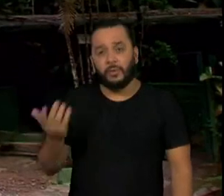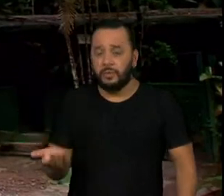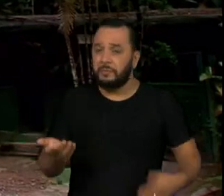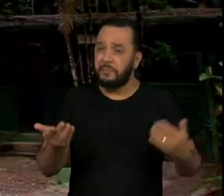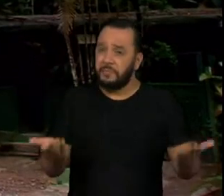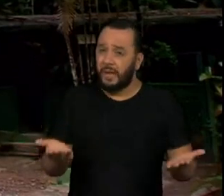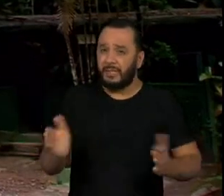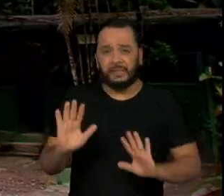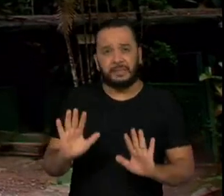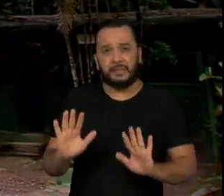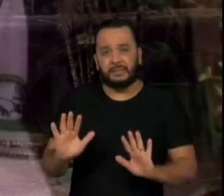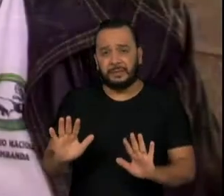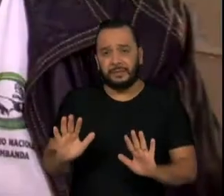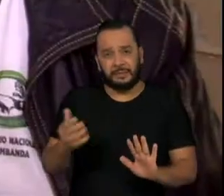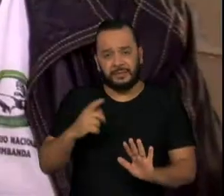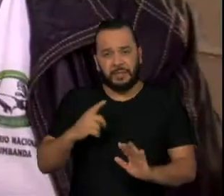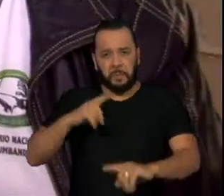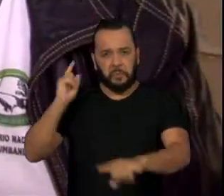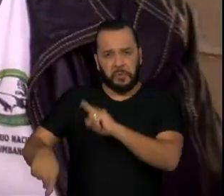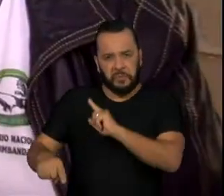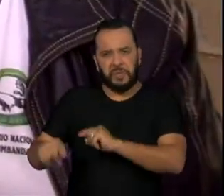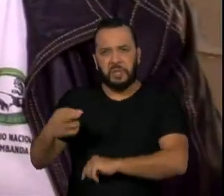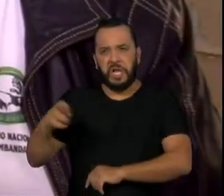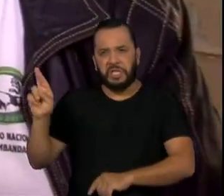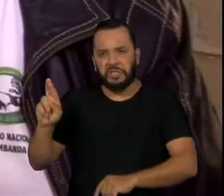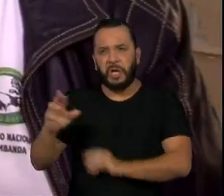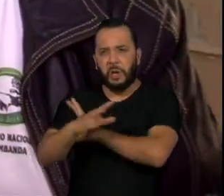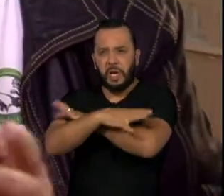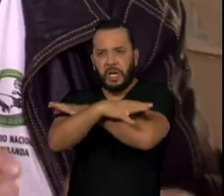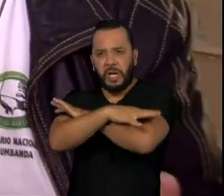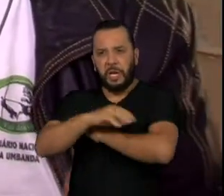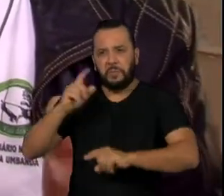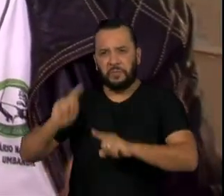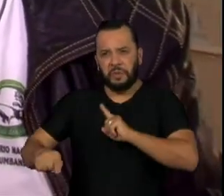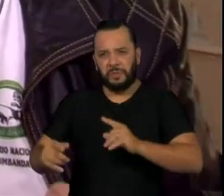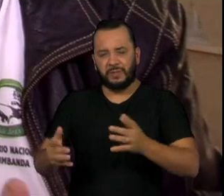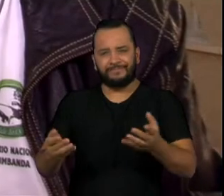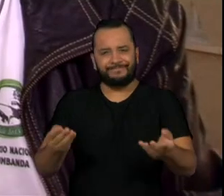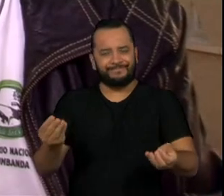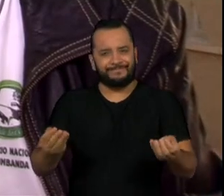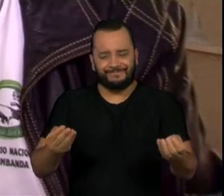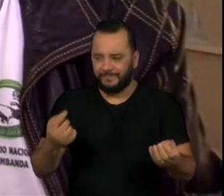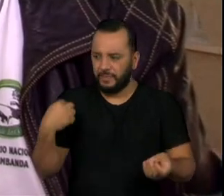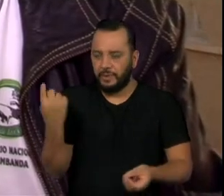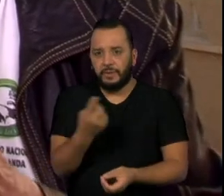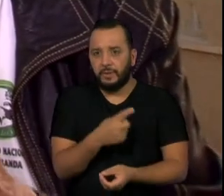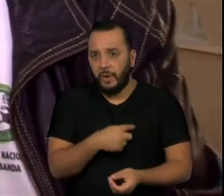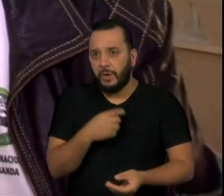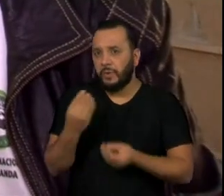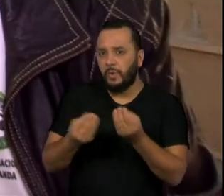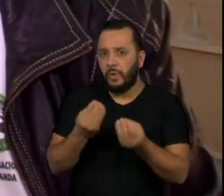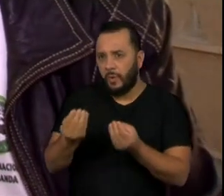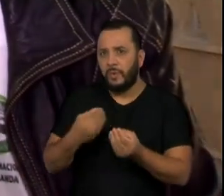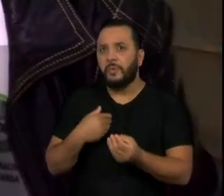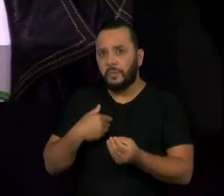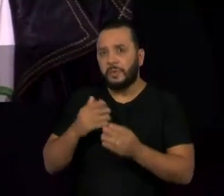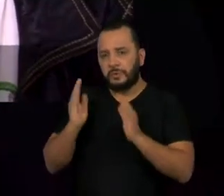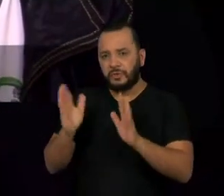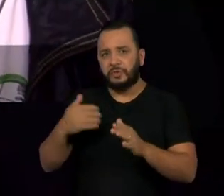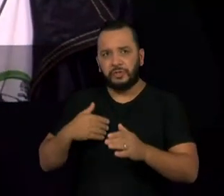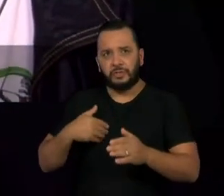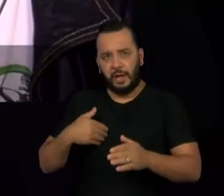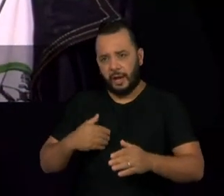Em face da proibição, nós tínhamos que ter um instrumento para acompanhar esse tipo de trabalho, chamada